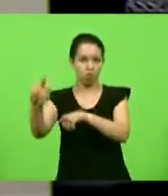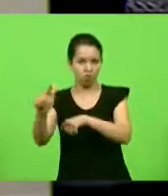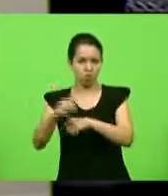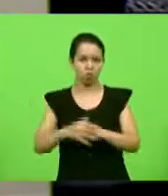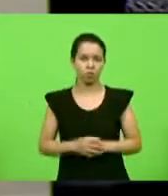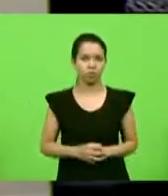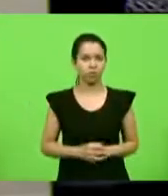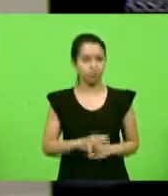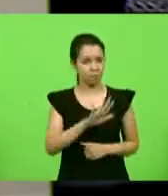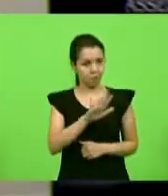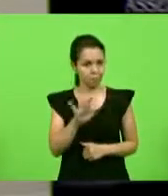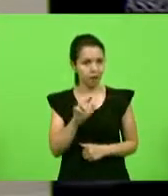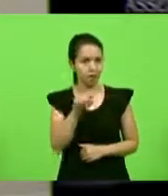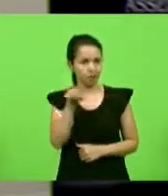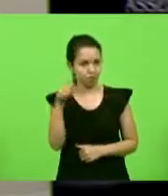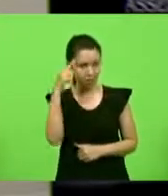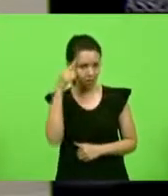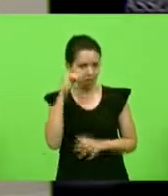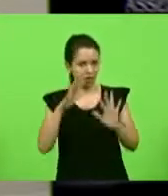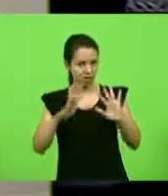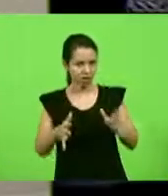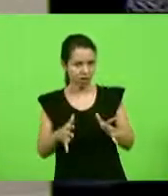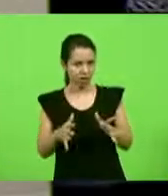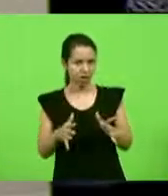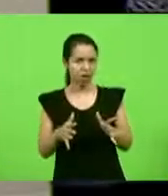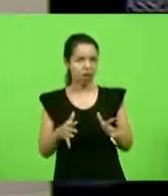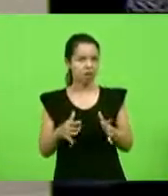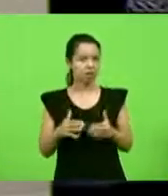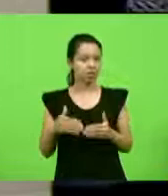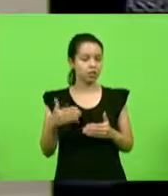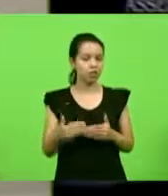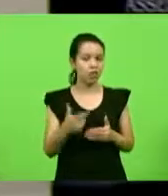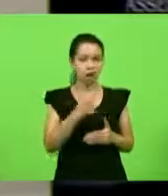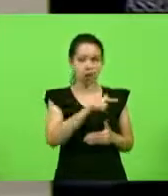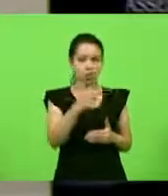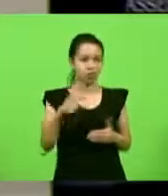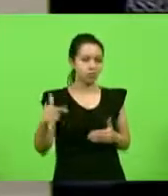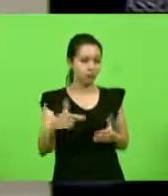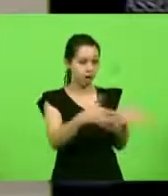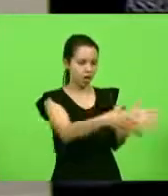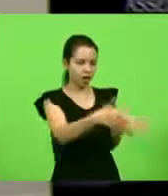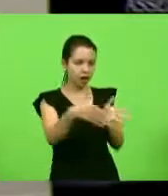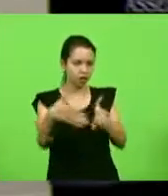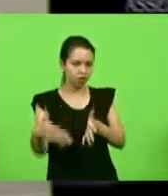já pensaram se daqui a pouco nós não temos urna, caixão